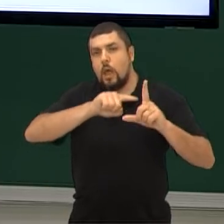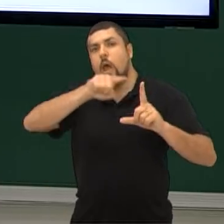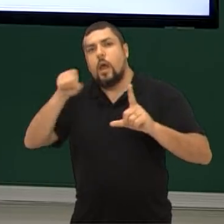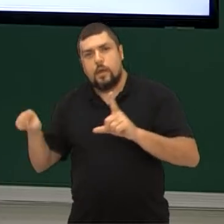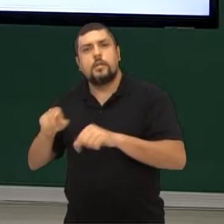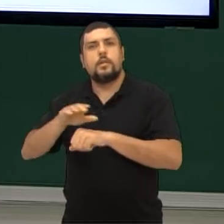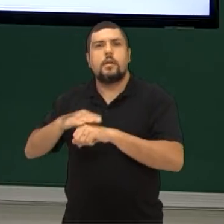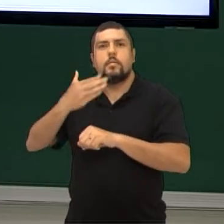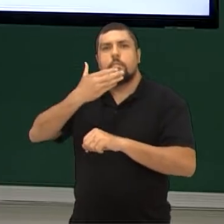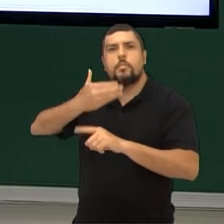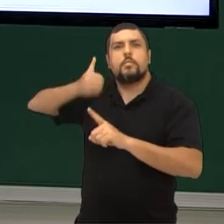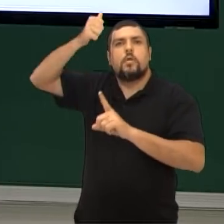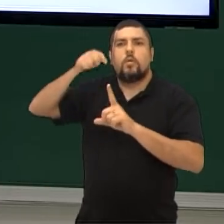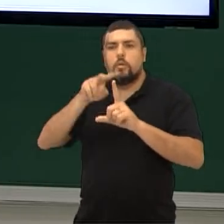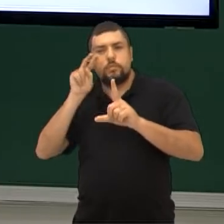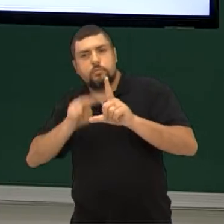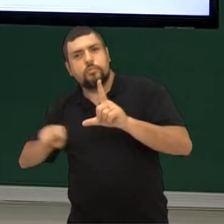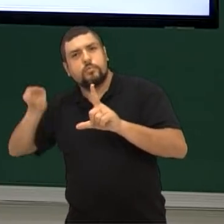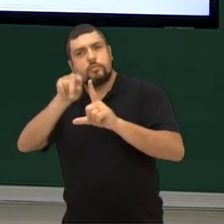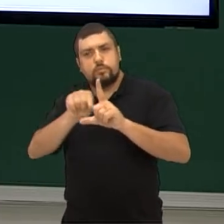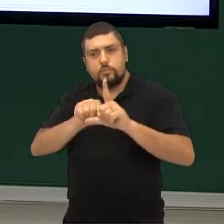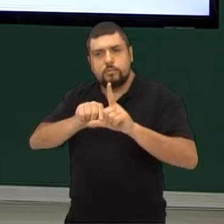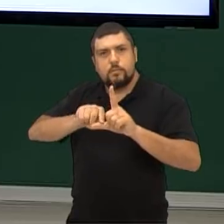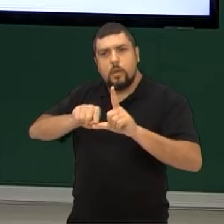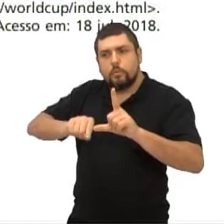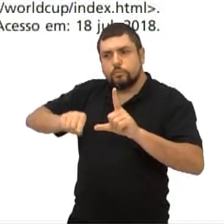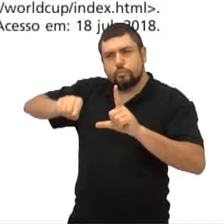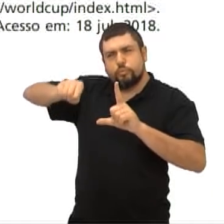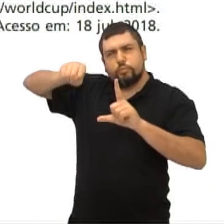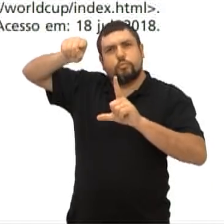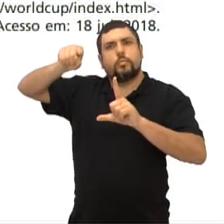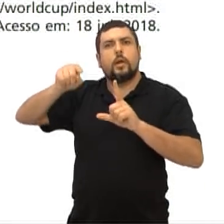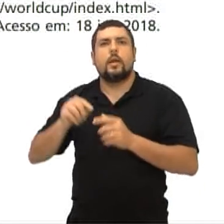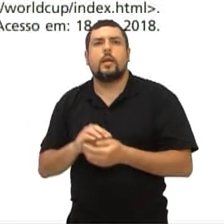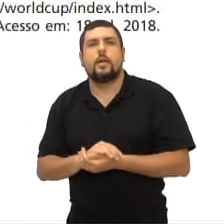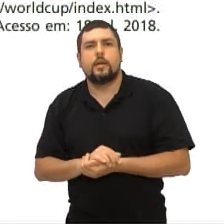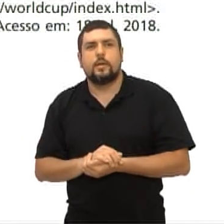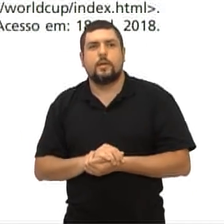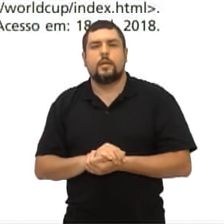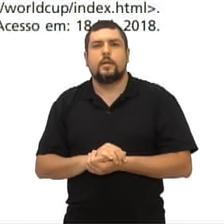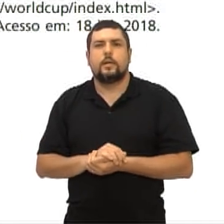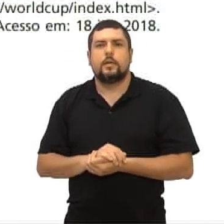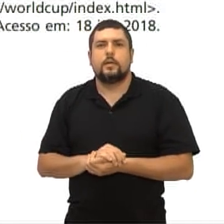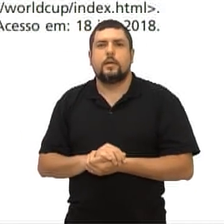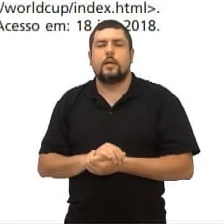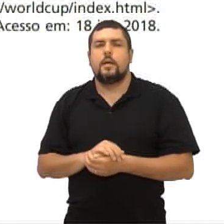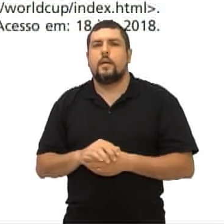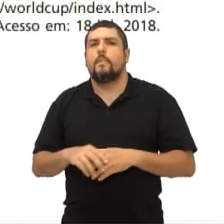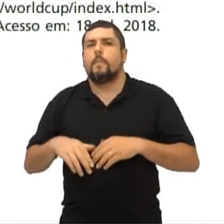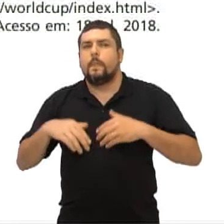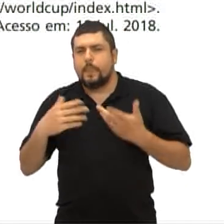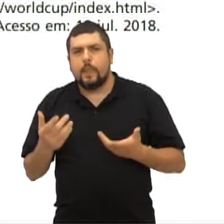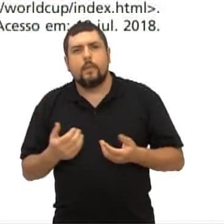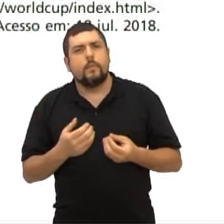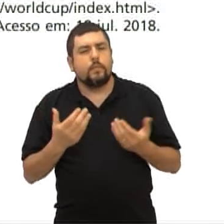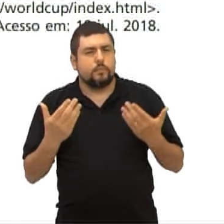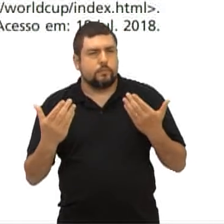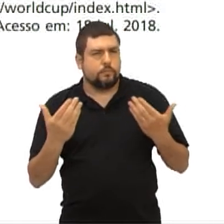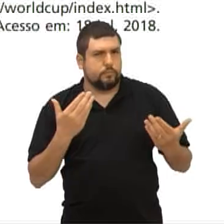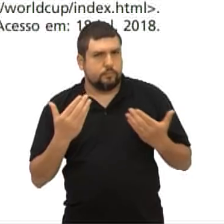ver. Então, é muito fácil identificar a representatividade de um dado em comparação com os outros. Por